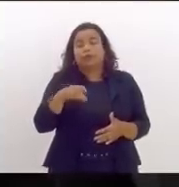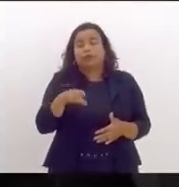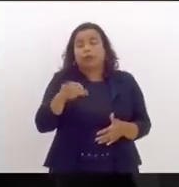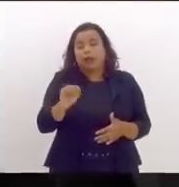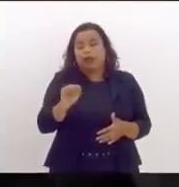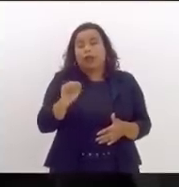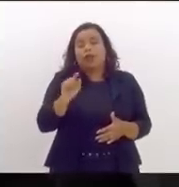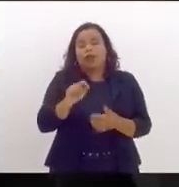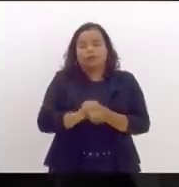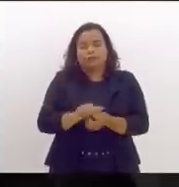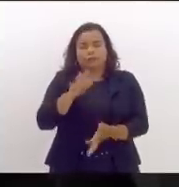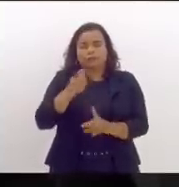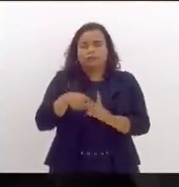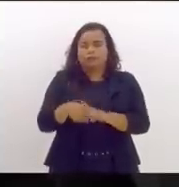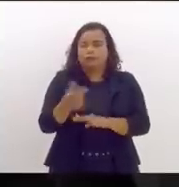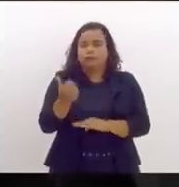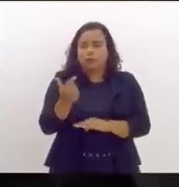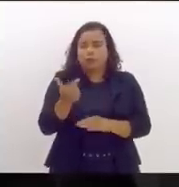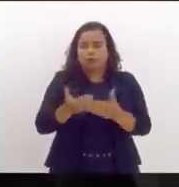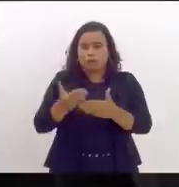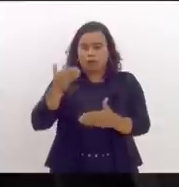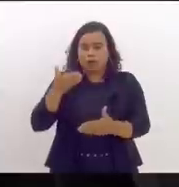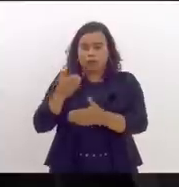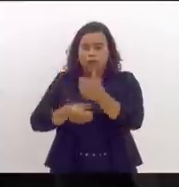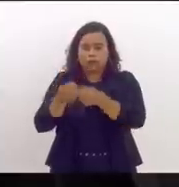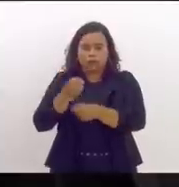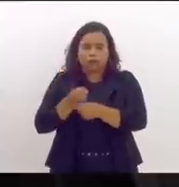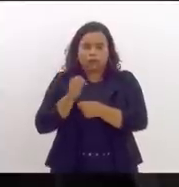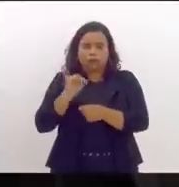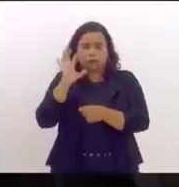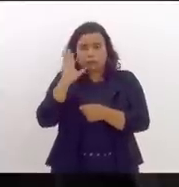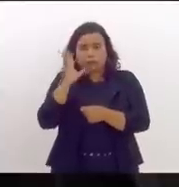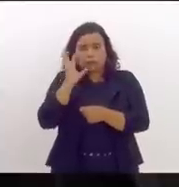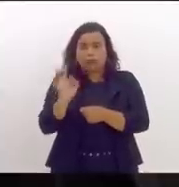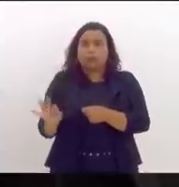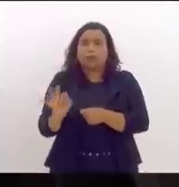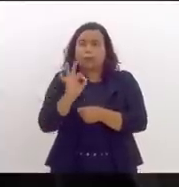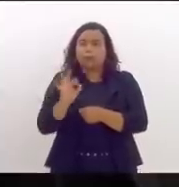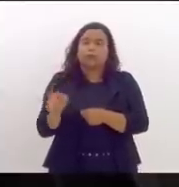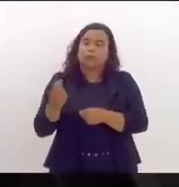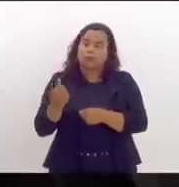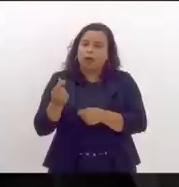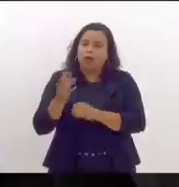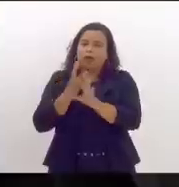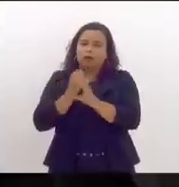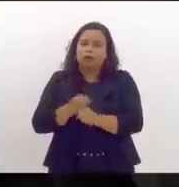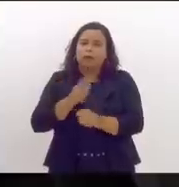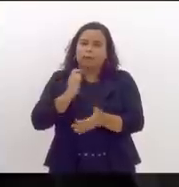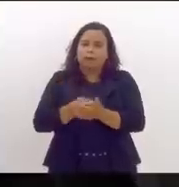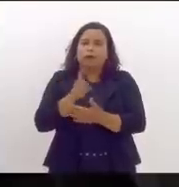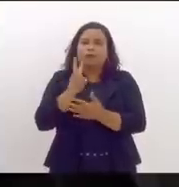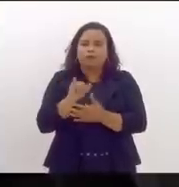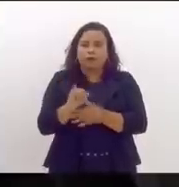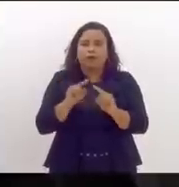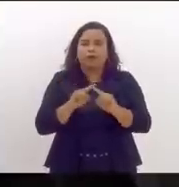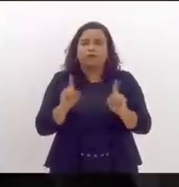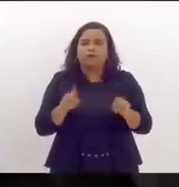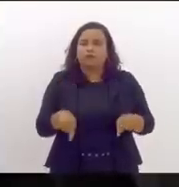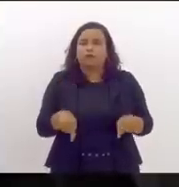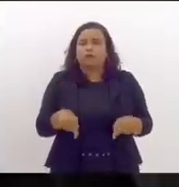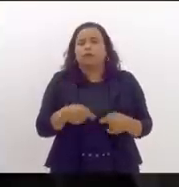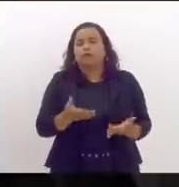meses imediatamente anteriores Considerando o valor percentual Total a ser pago ao